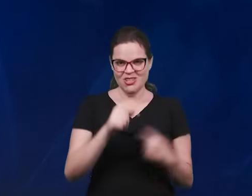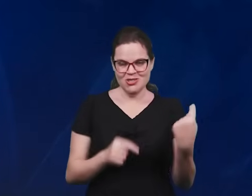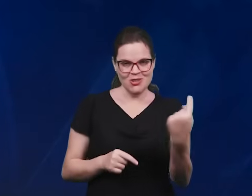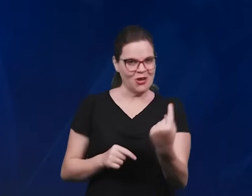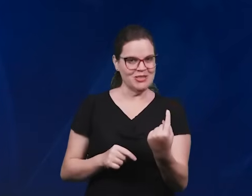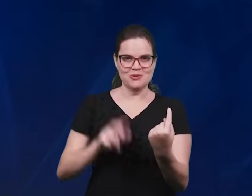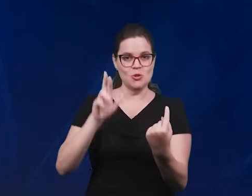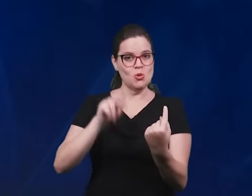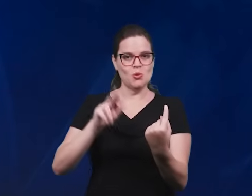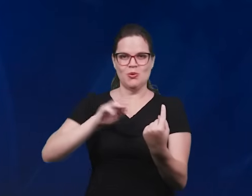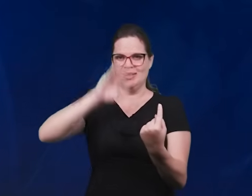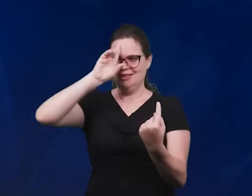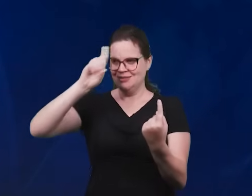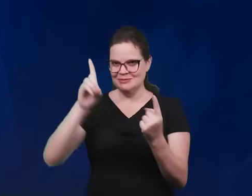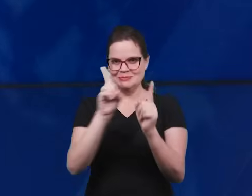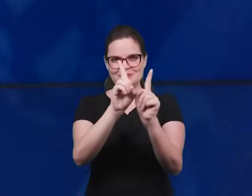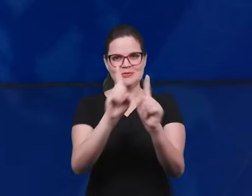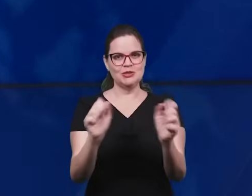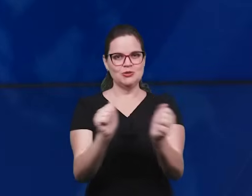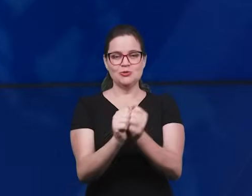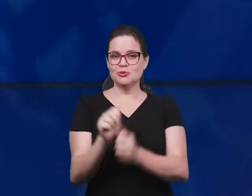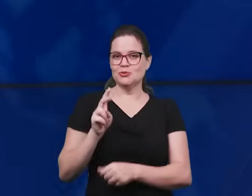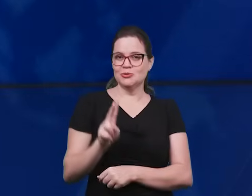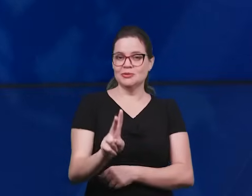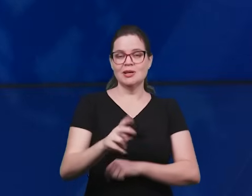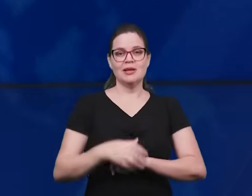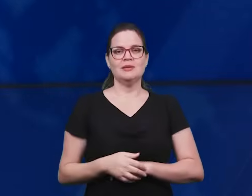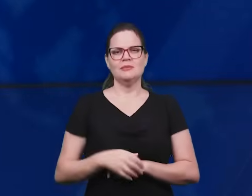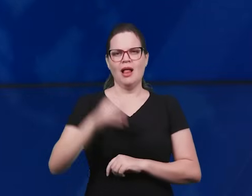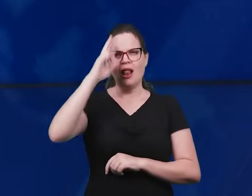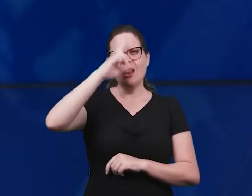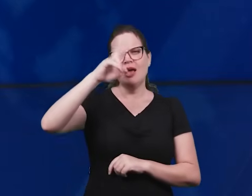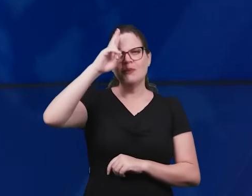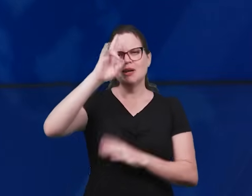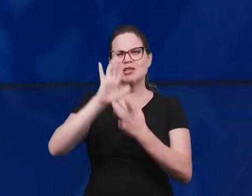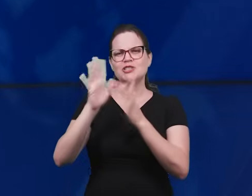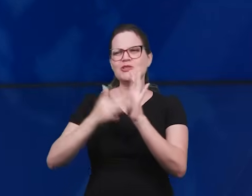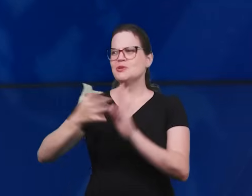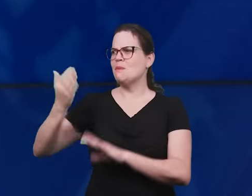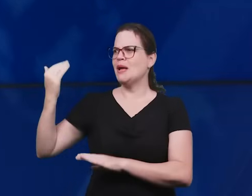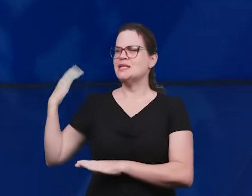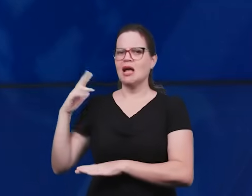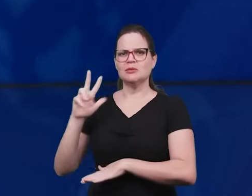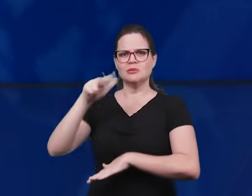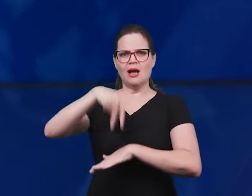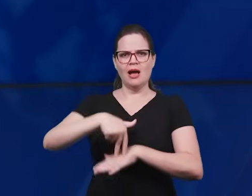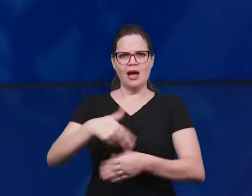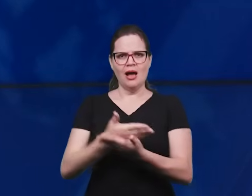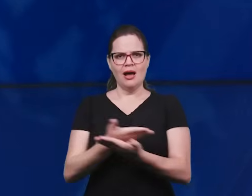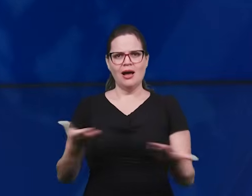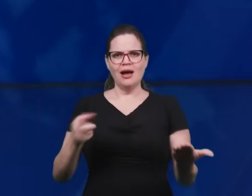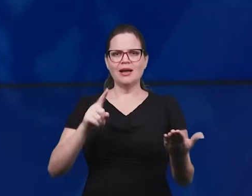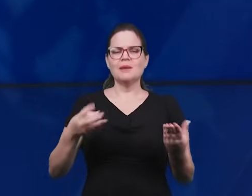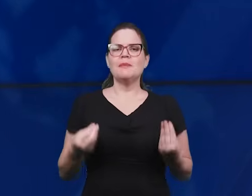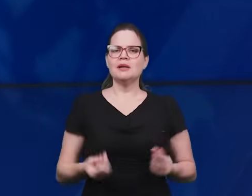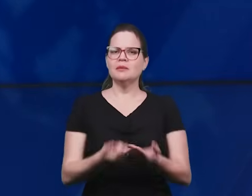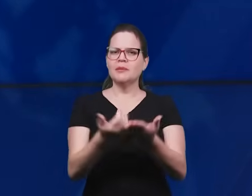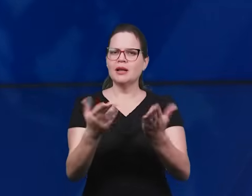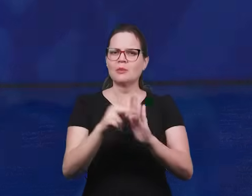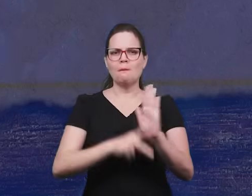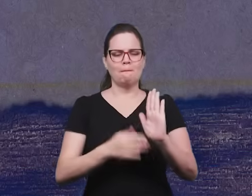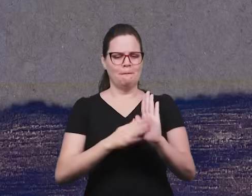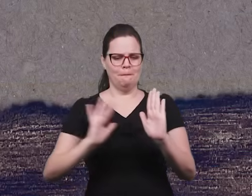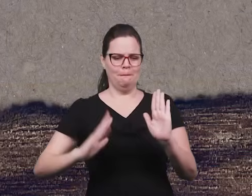estará sozinha. Não se esqueça de que Jesus veio ao mundo para nos trazer descanso para a alma.